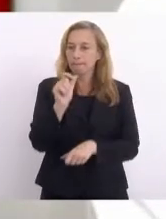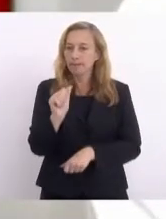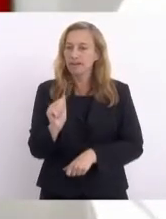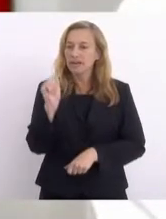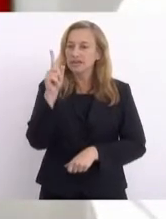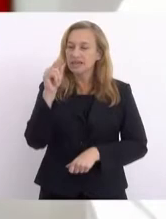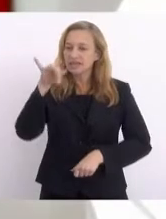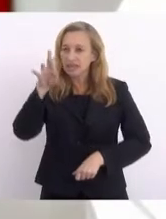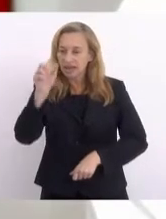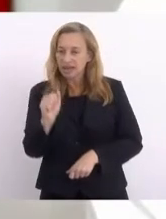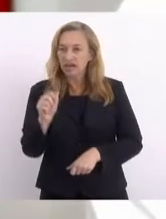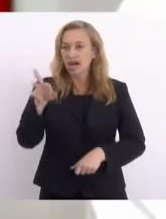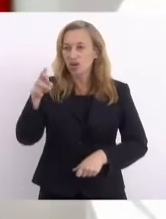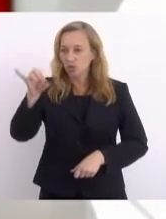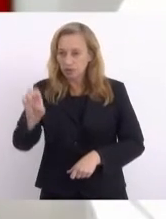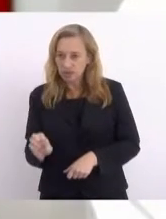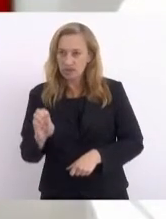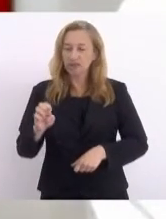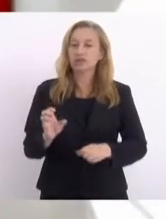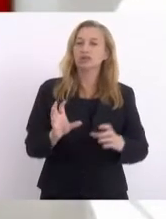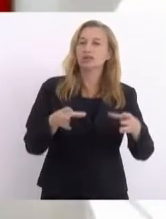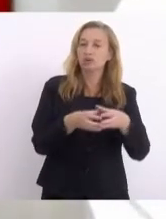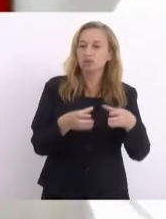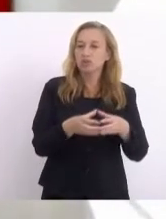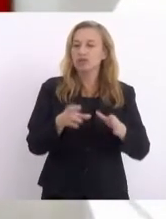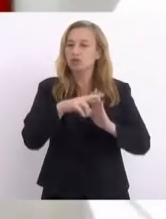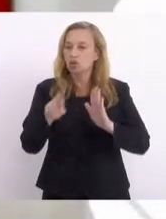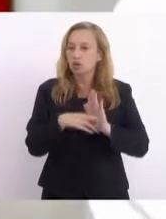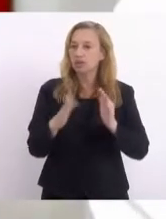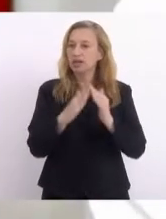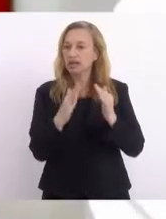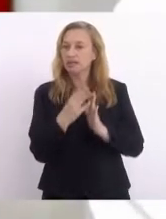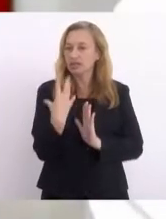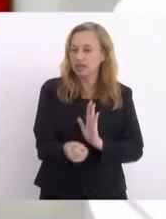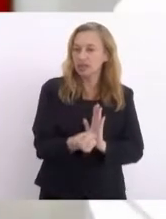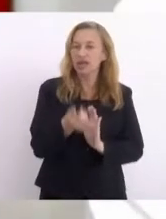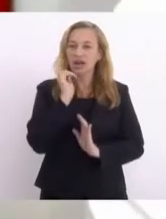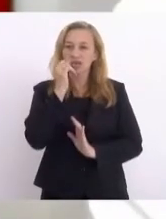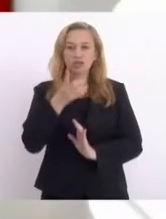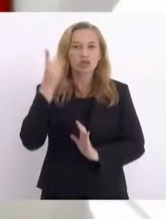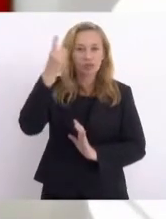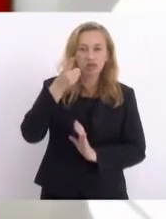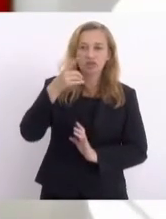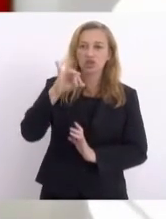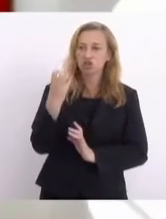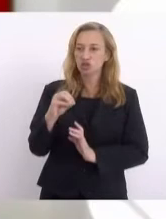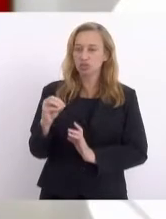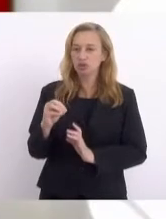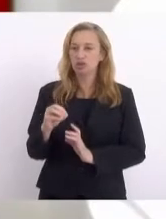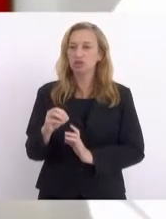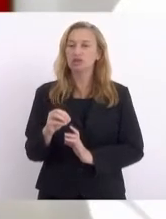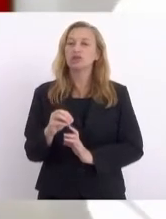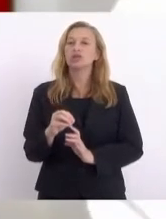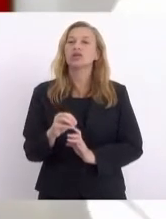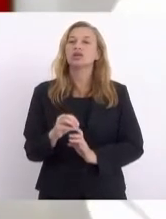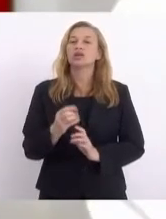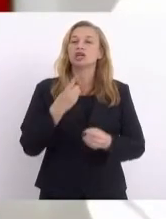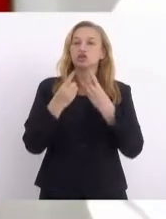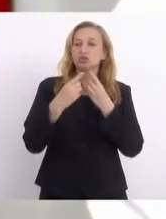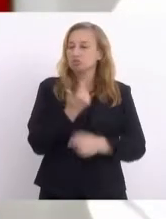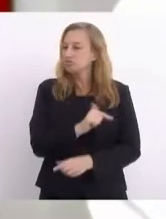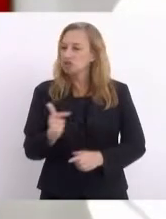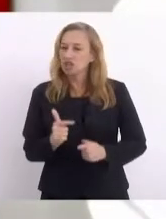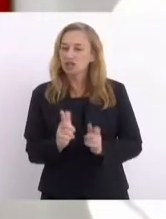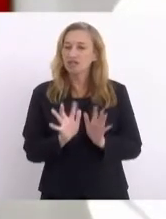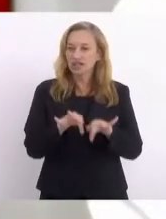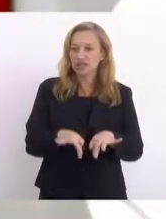a Rose Maciel. Parecer da Comissão de Normas Internas e Proposições Externas favorável. Relator, deputado Chico Machado. Em discussão, não havendo que queira